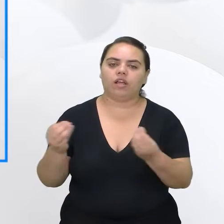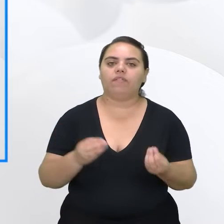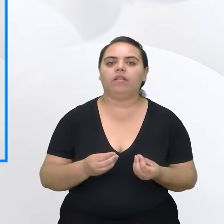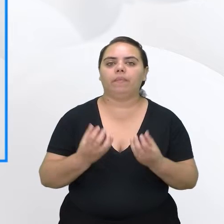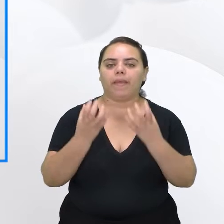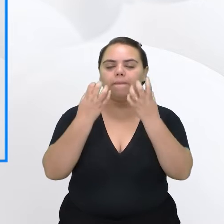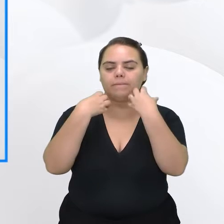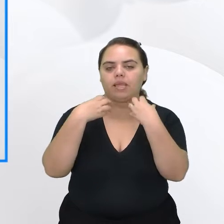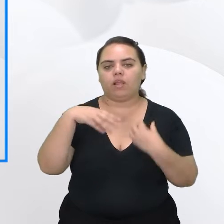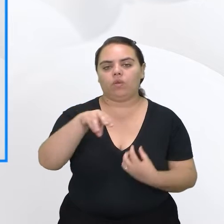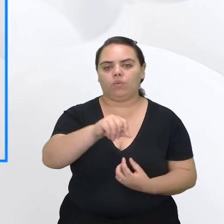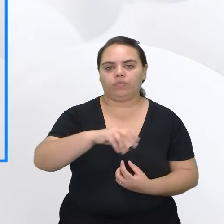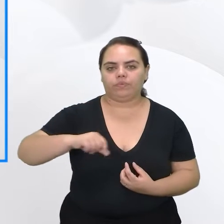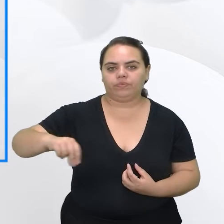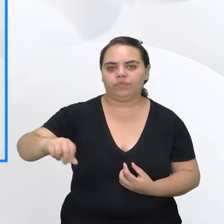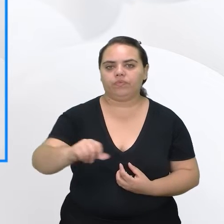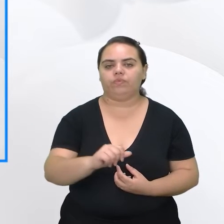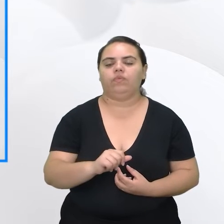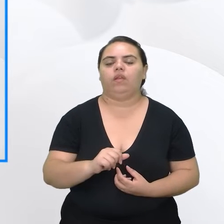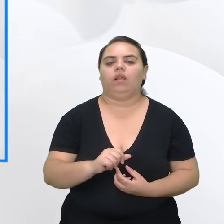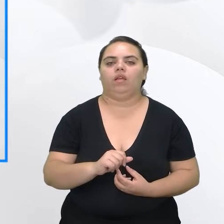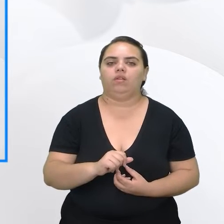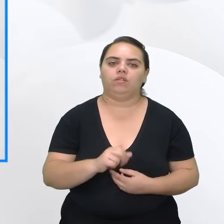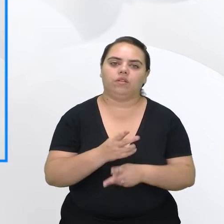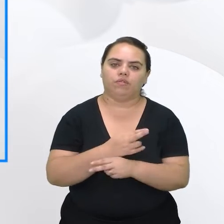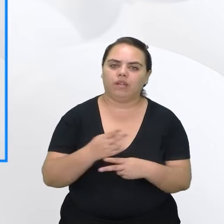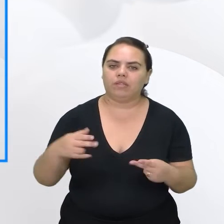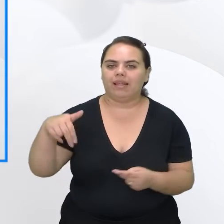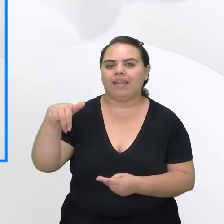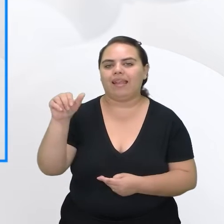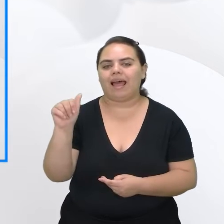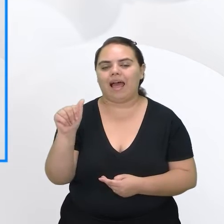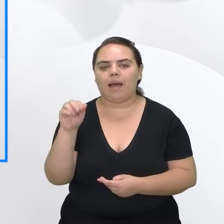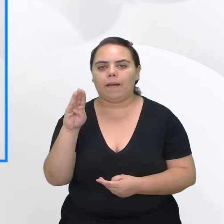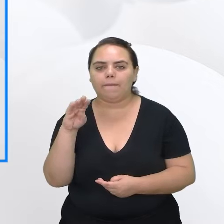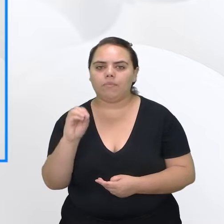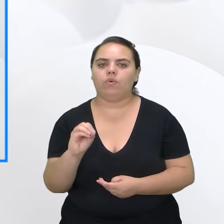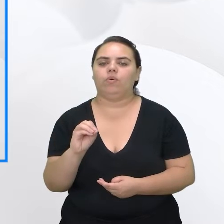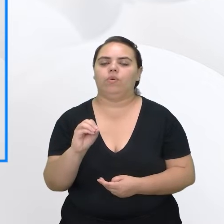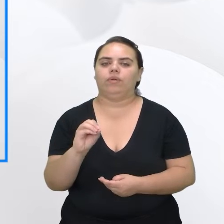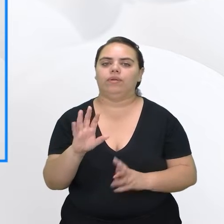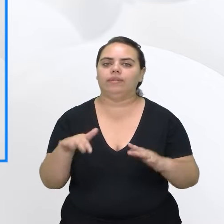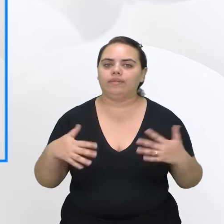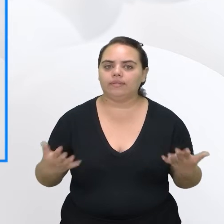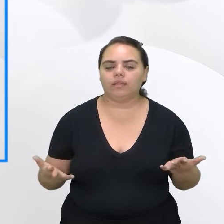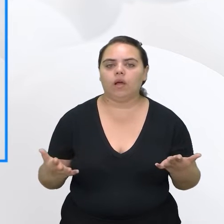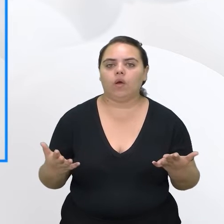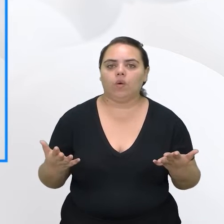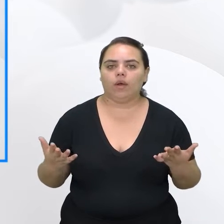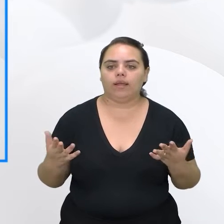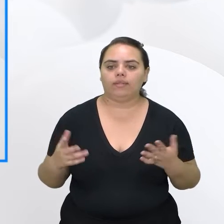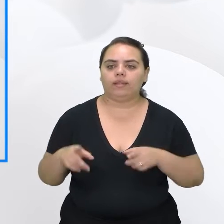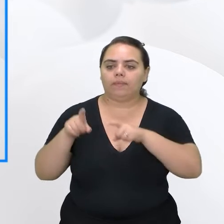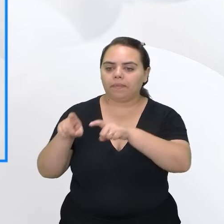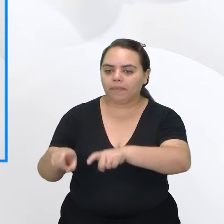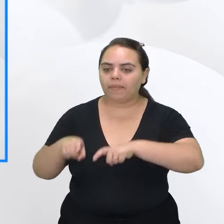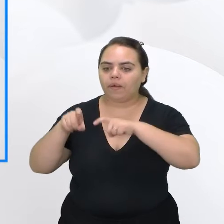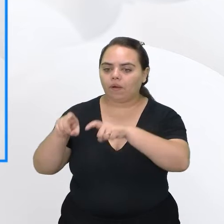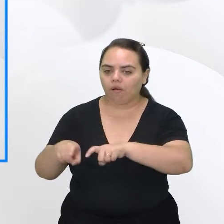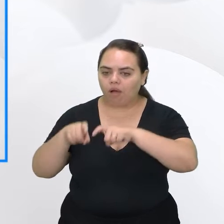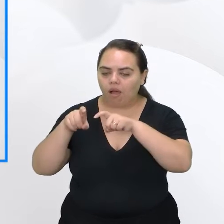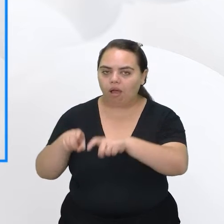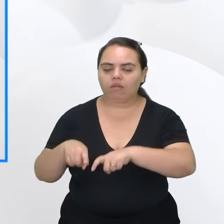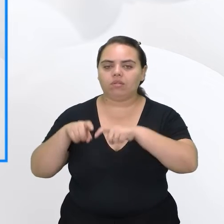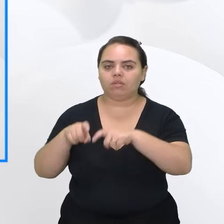milho, tem outras espécies como o nabo forrageiro. Então, essa roça, vamos dizer assim, de adubação